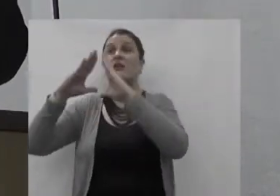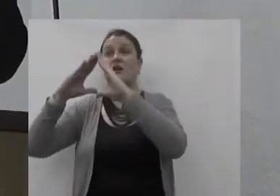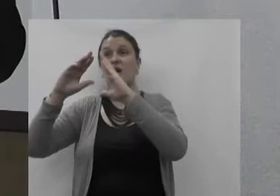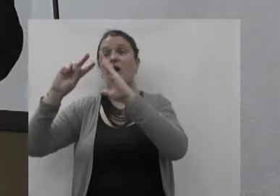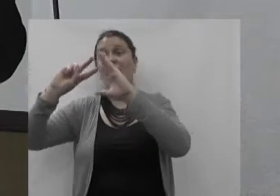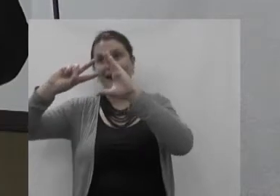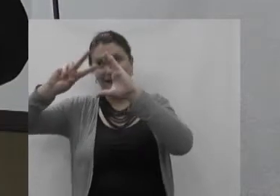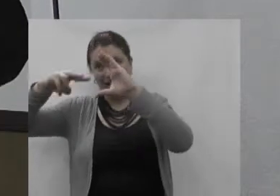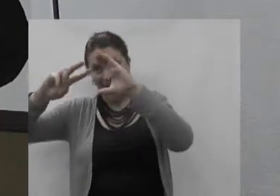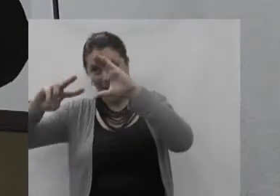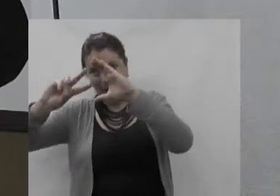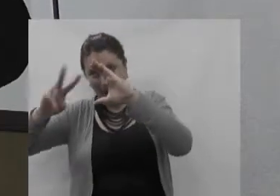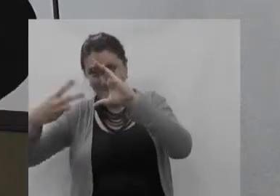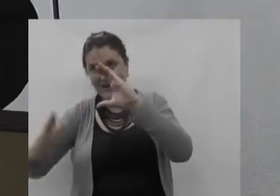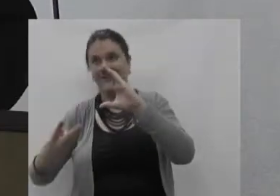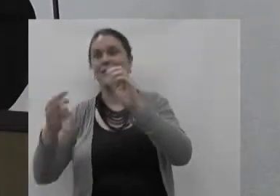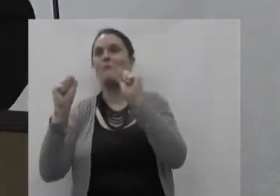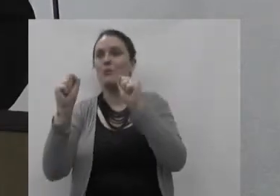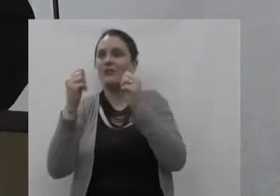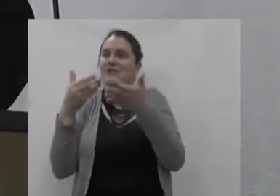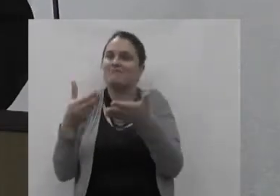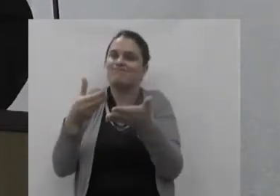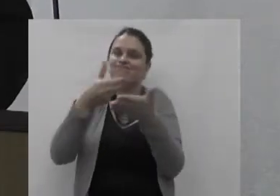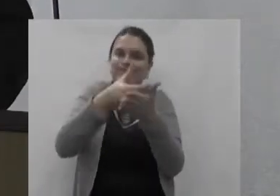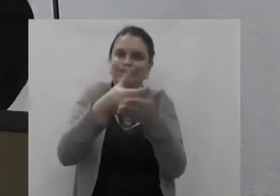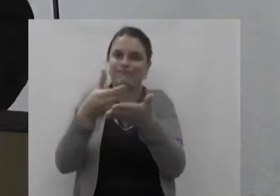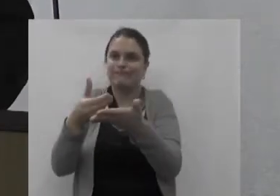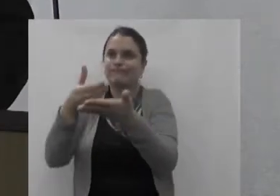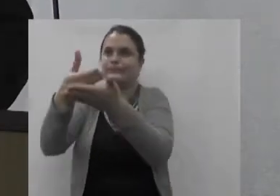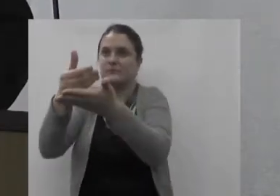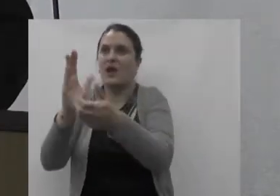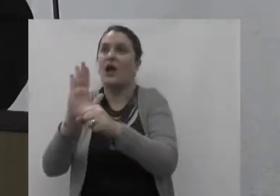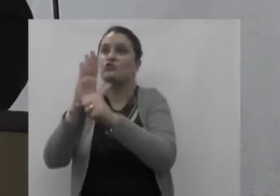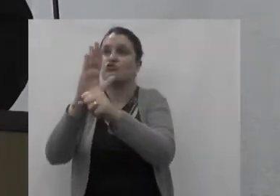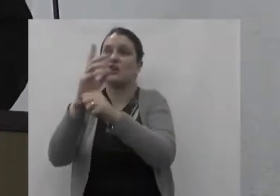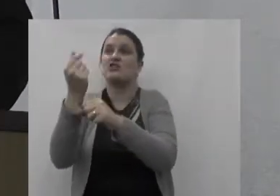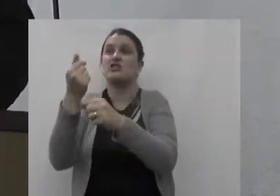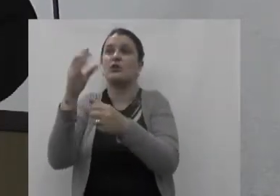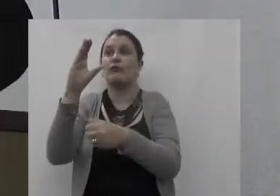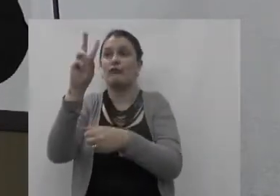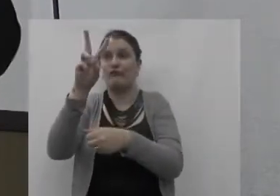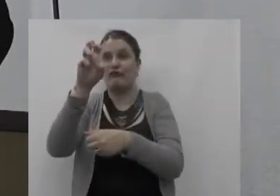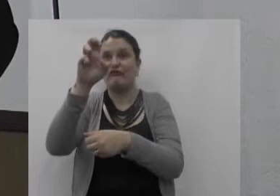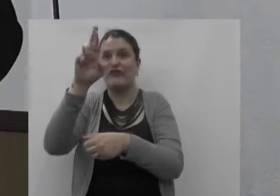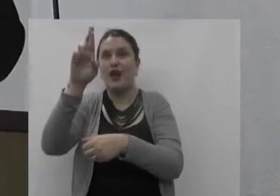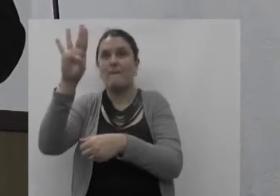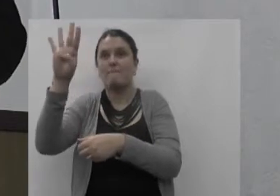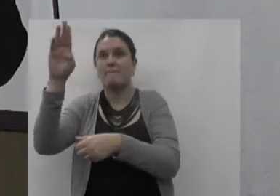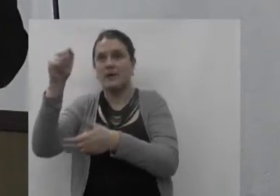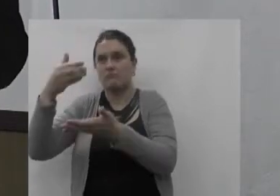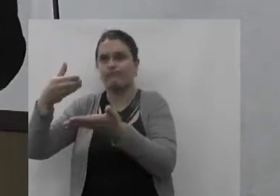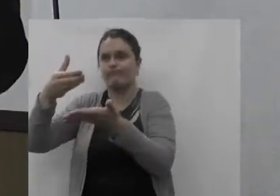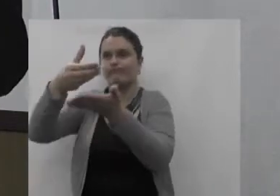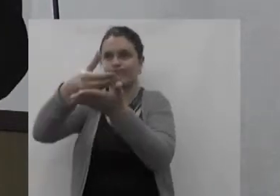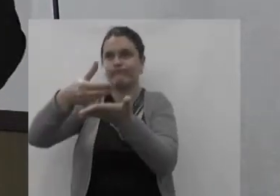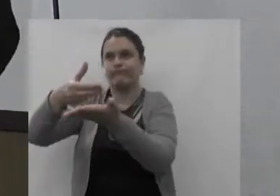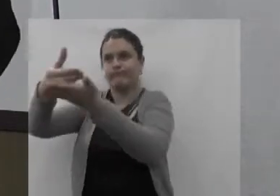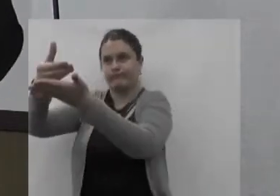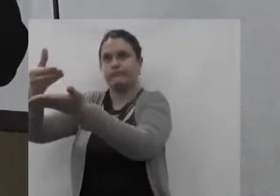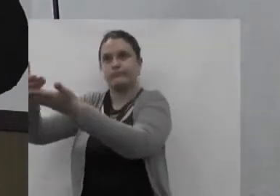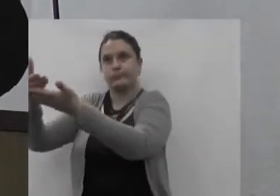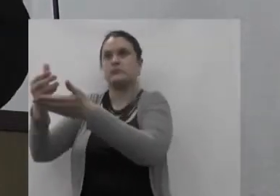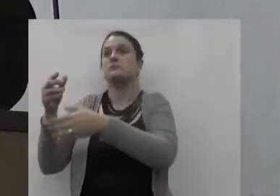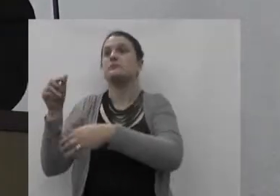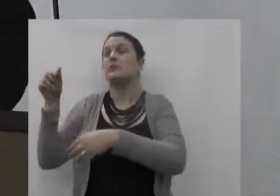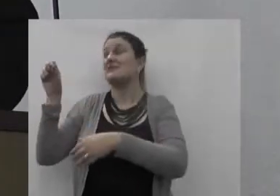votado, né? E as pessoas acabaram aí confiando nele. Então, eu acredito, e tem mais uma, se os senhores